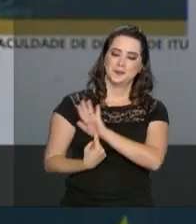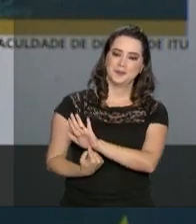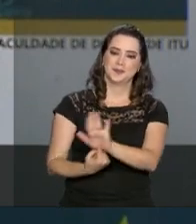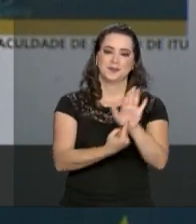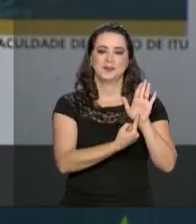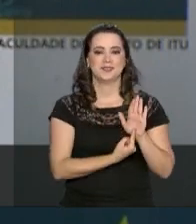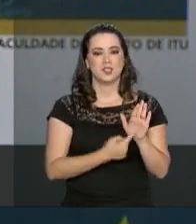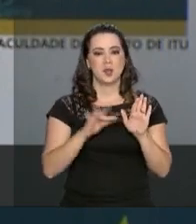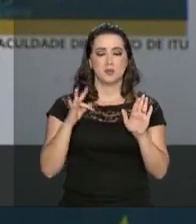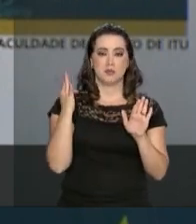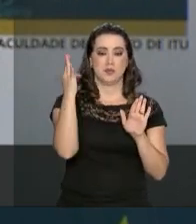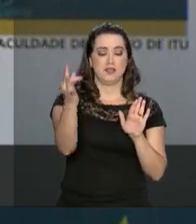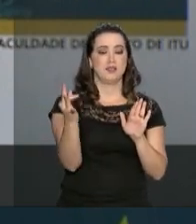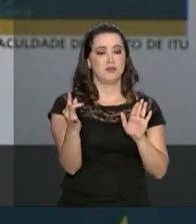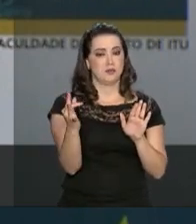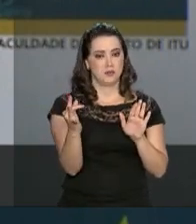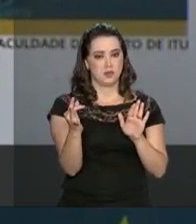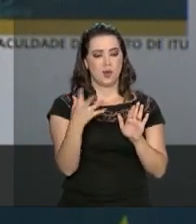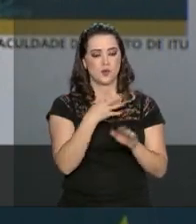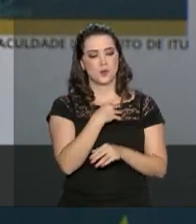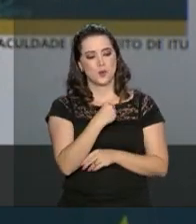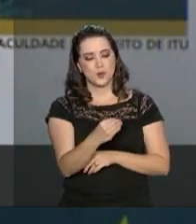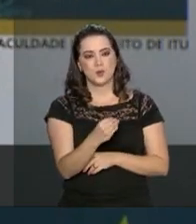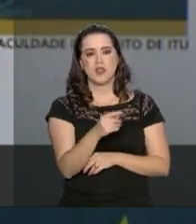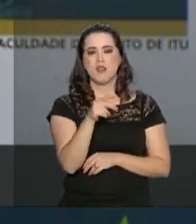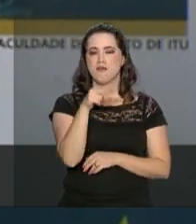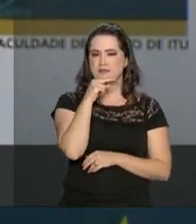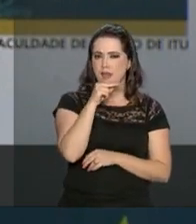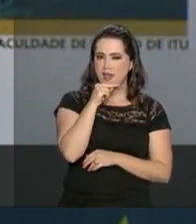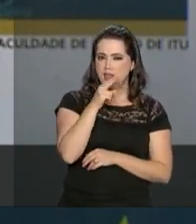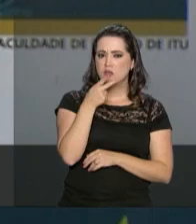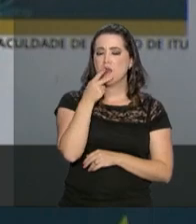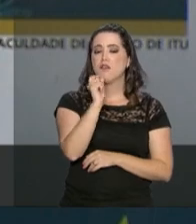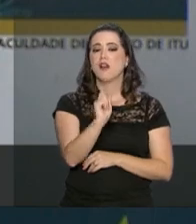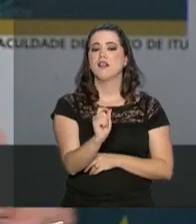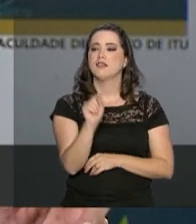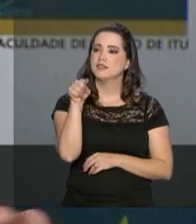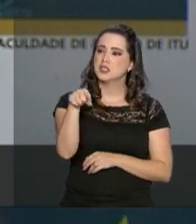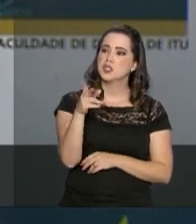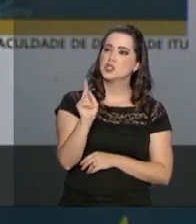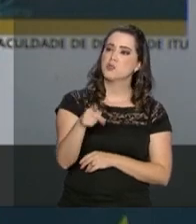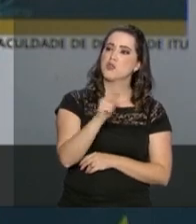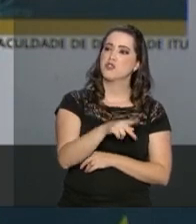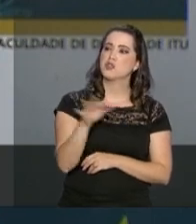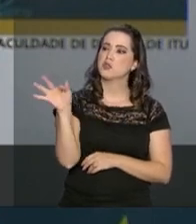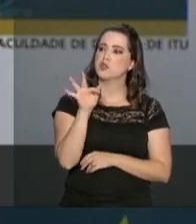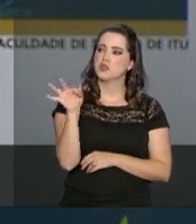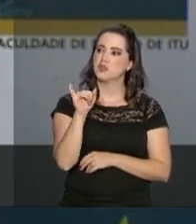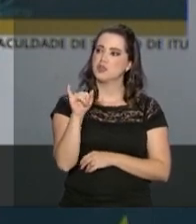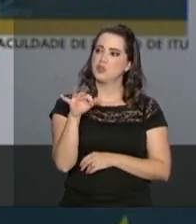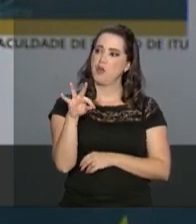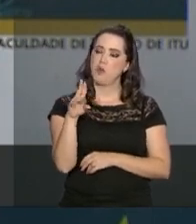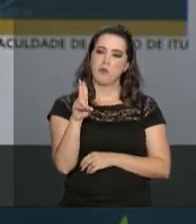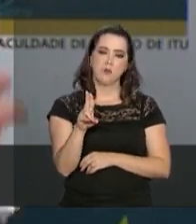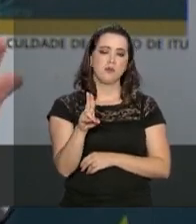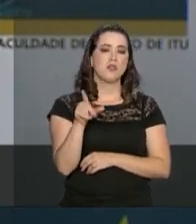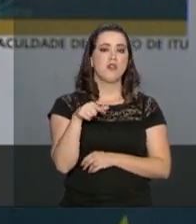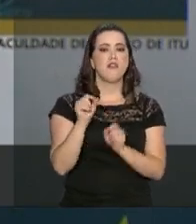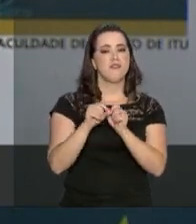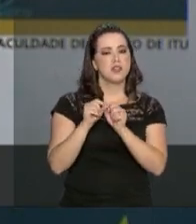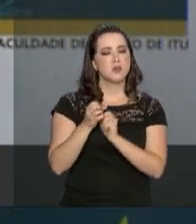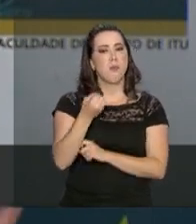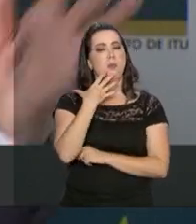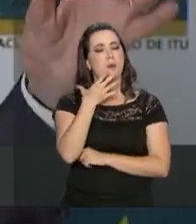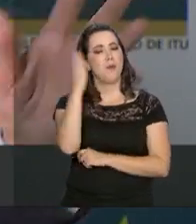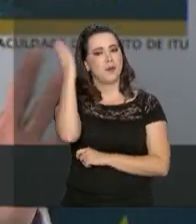revelarem lá na frente, né, aos filhos e netos, dizer, puxa vida, esse professor da Faculdade de Direito de Itu fez alguma